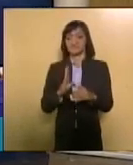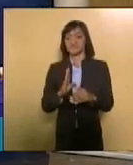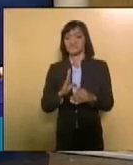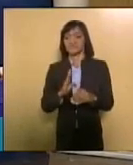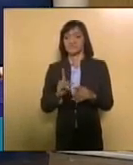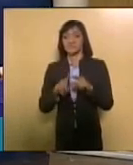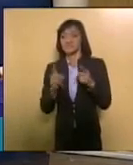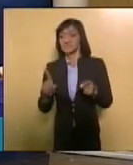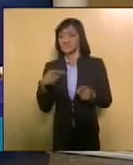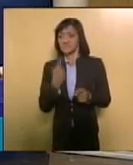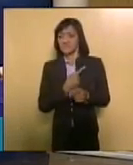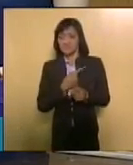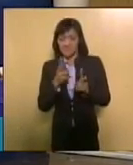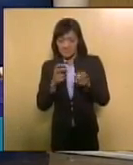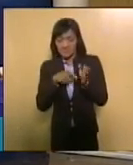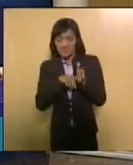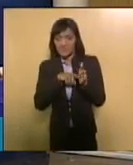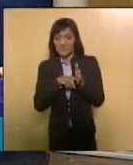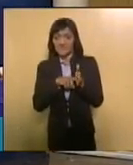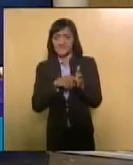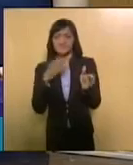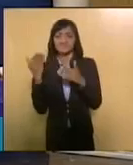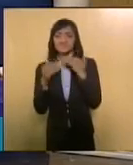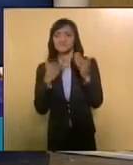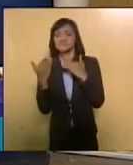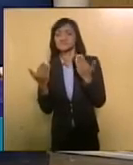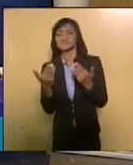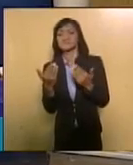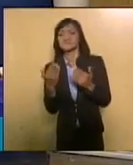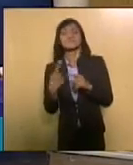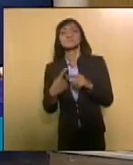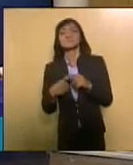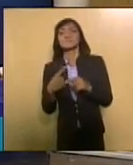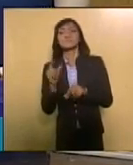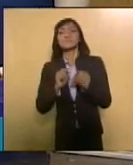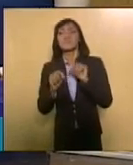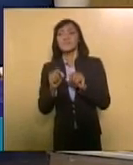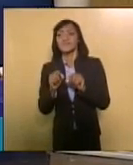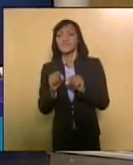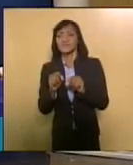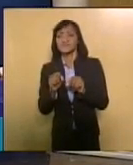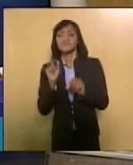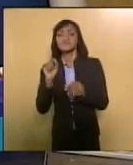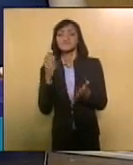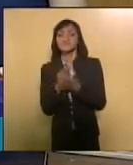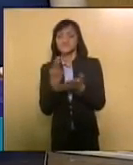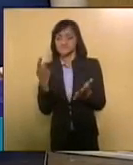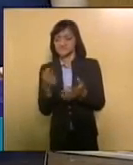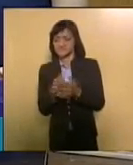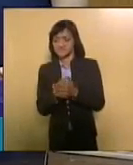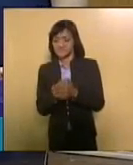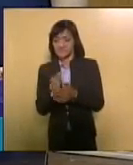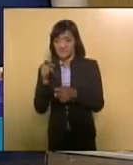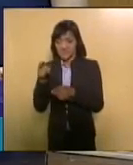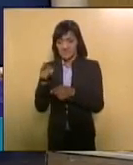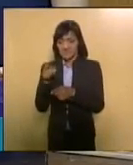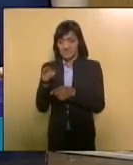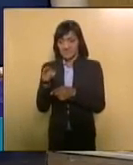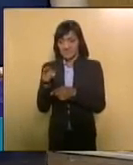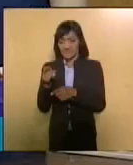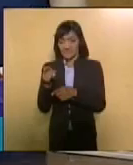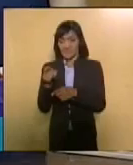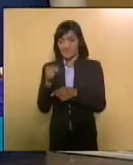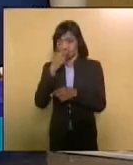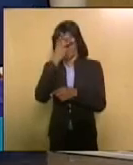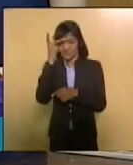entanto quando nós fos olhar morte violentas com causa indeterminada o que que é isso é aquela vala comum onde aquele cara que eh o